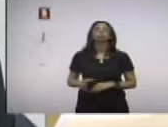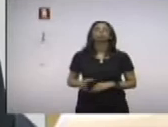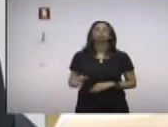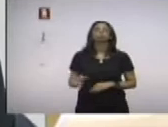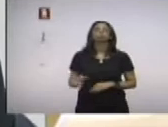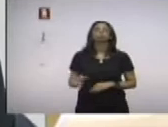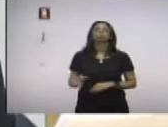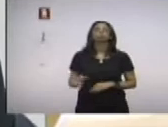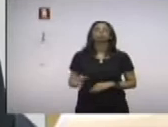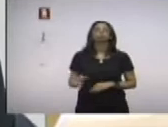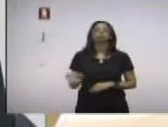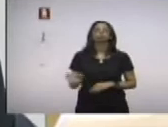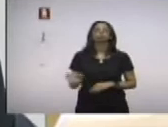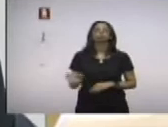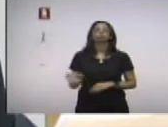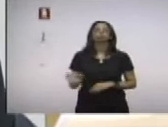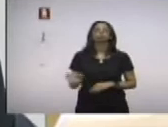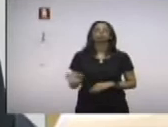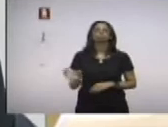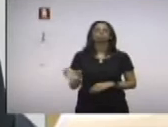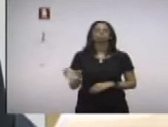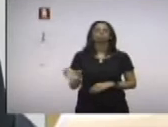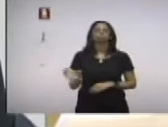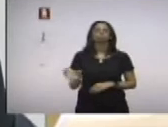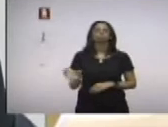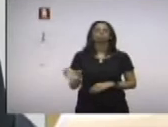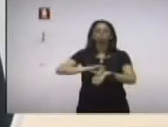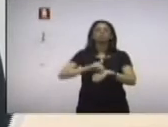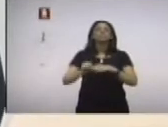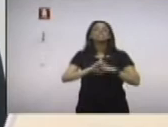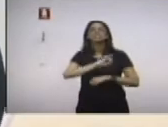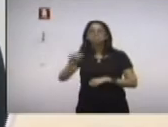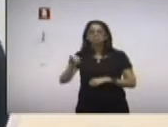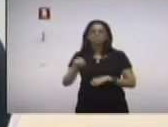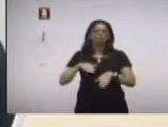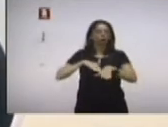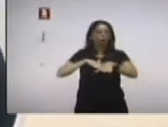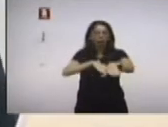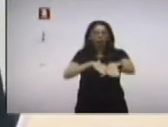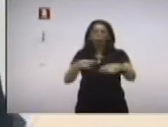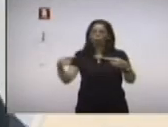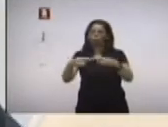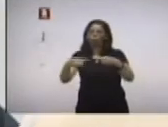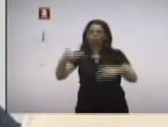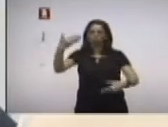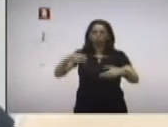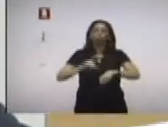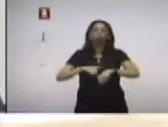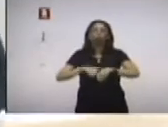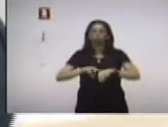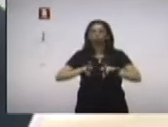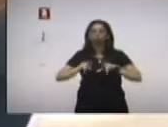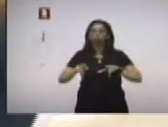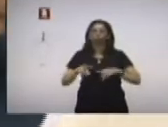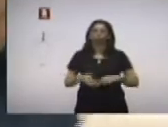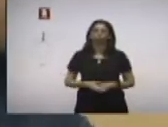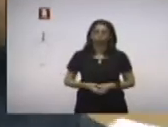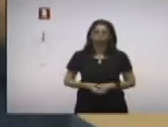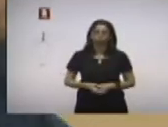instalados nas principais vias da região central da cidade que estão de acordo com frutos de carros em cada local